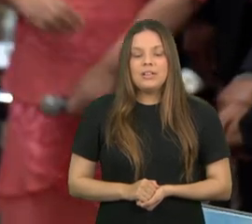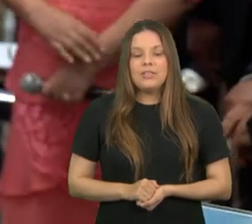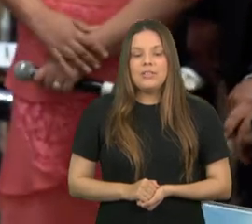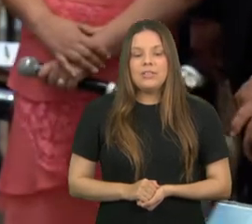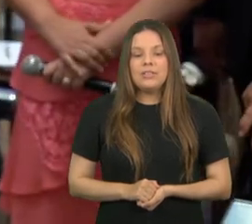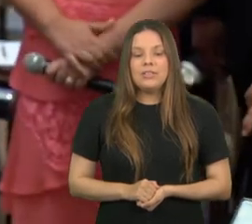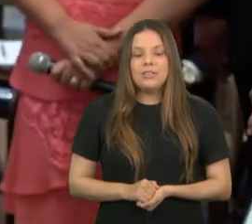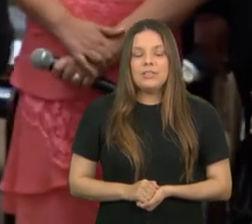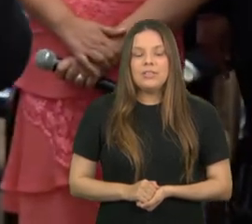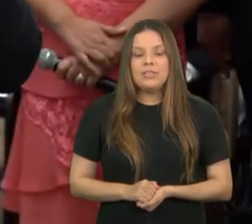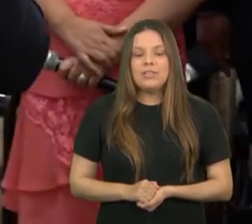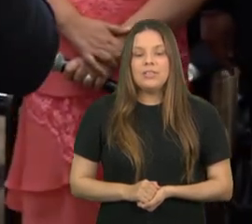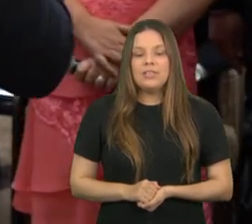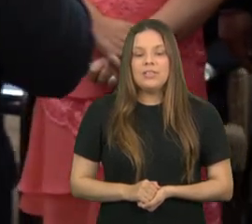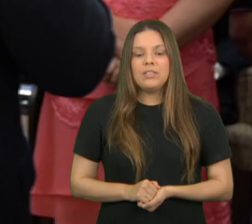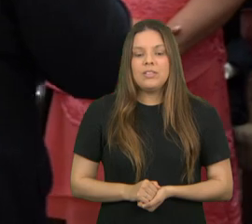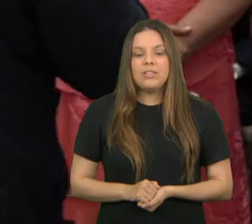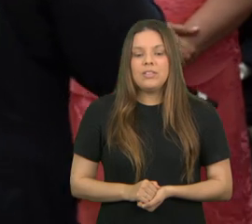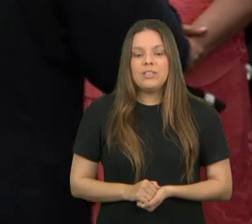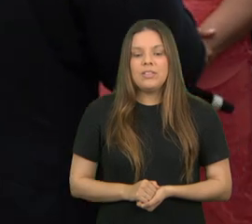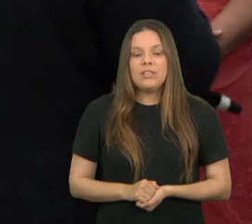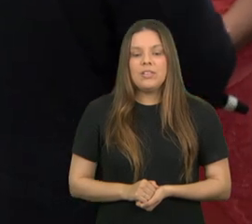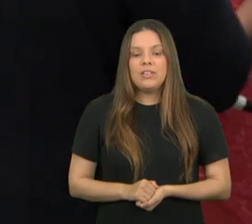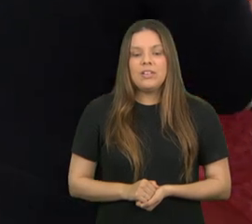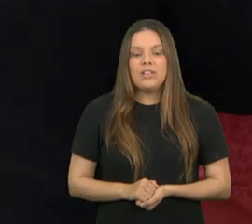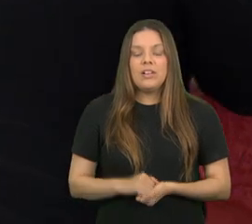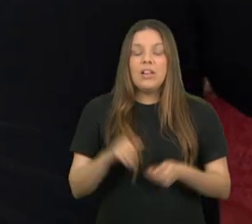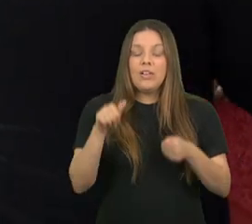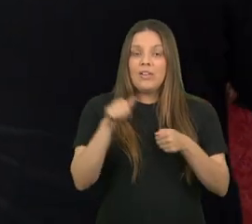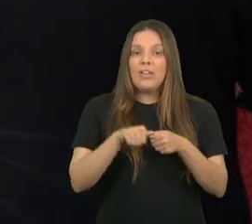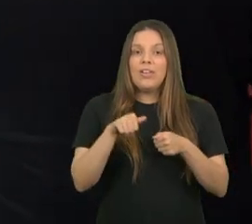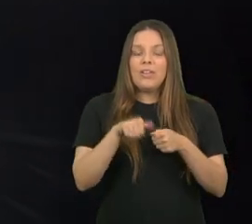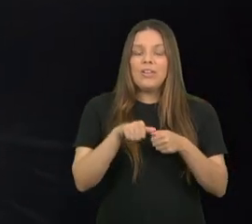Esse quadro foi feito por um rabino